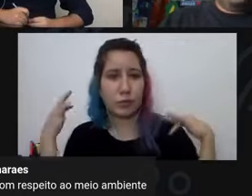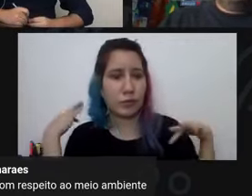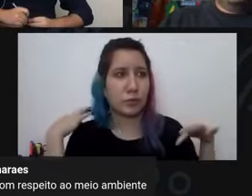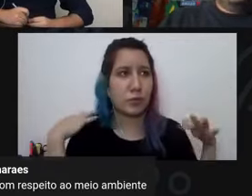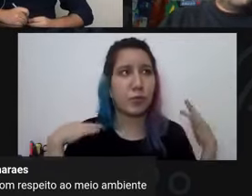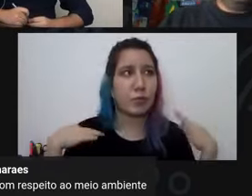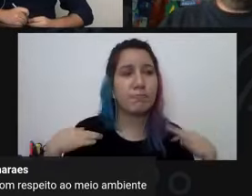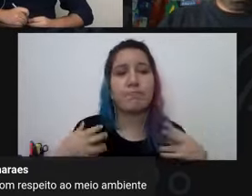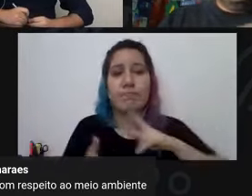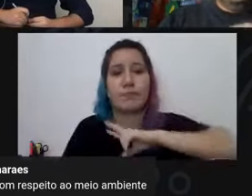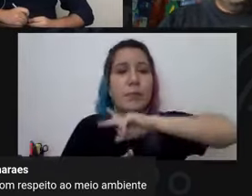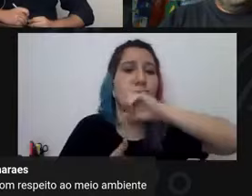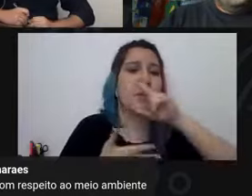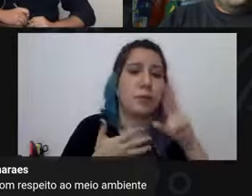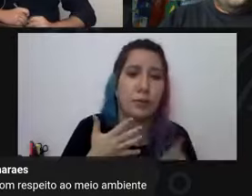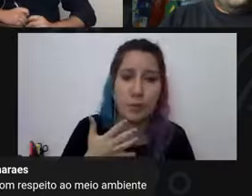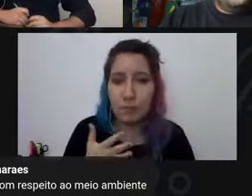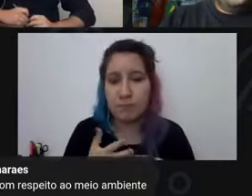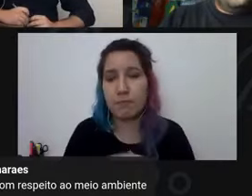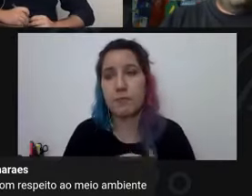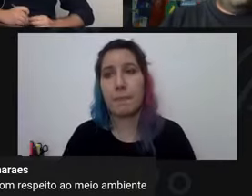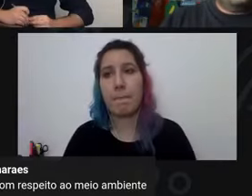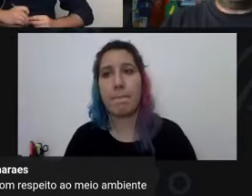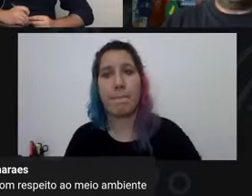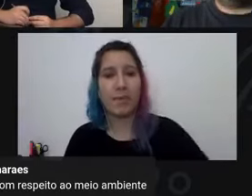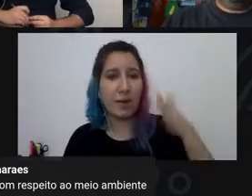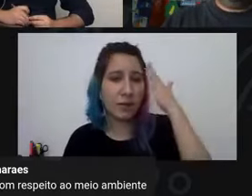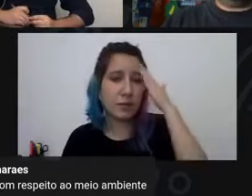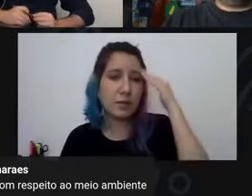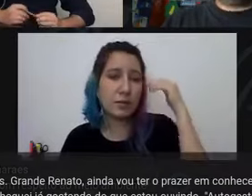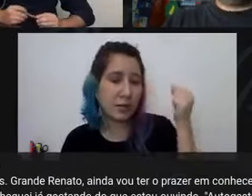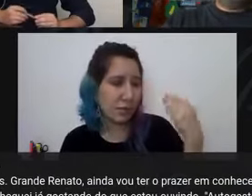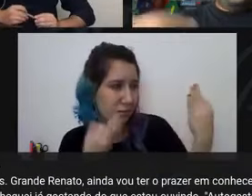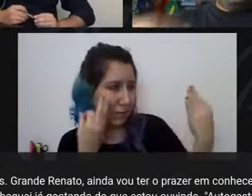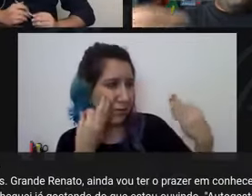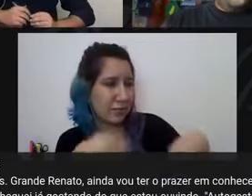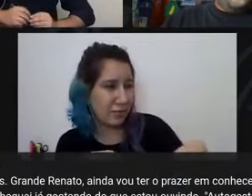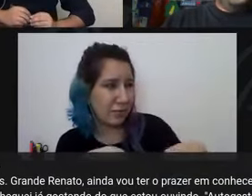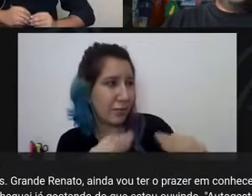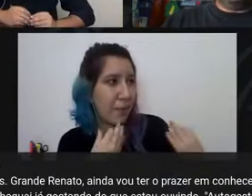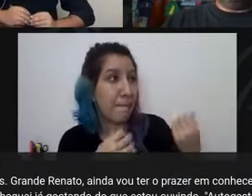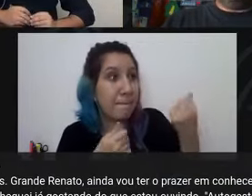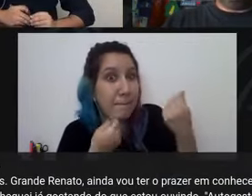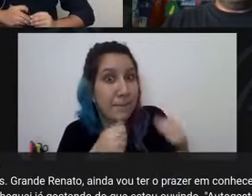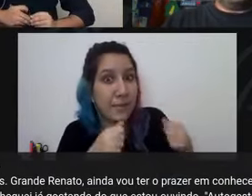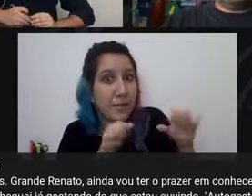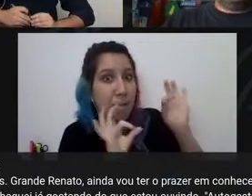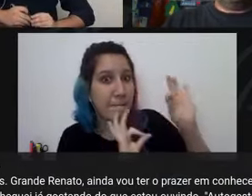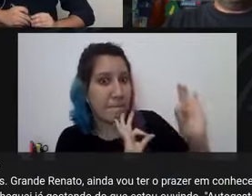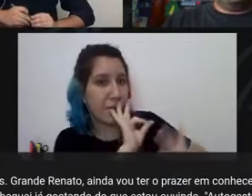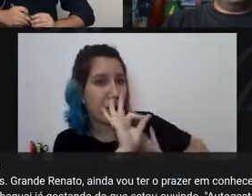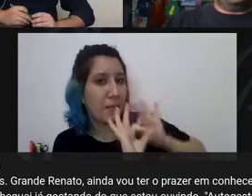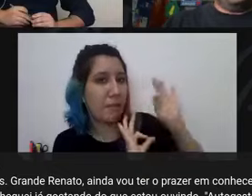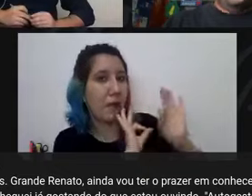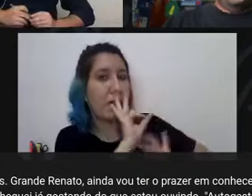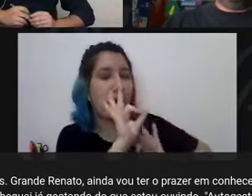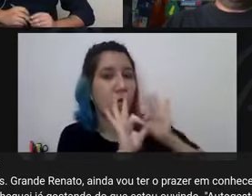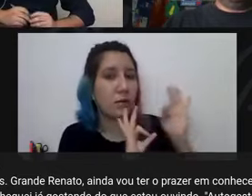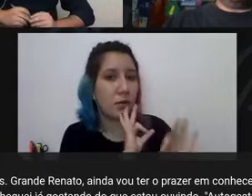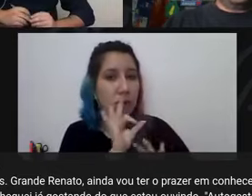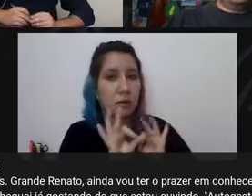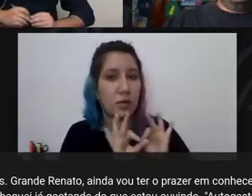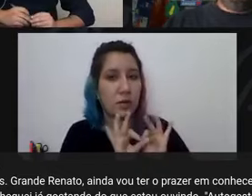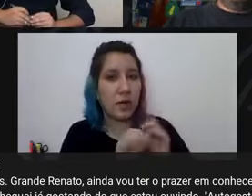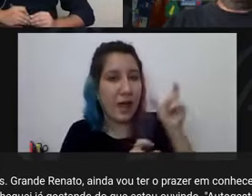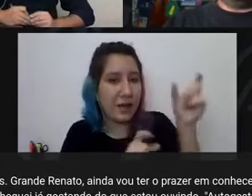em alguns lugares que sim, eu tenho certeza que daria muito certo. Nós precisamos preparar. E vem a questão, assim, as